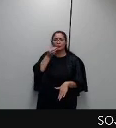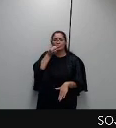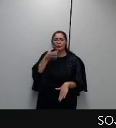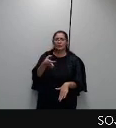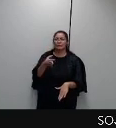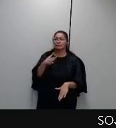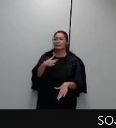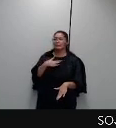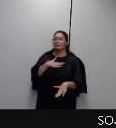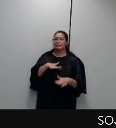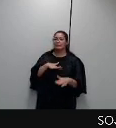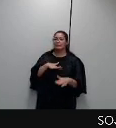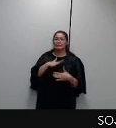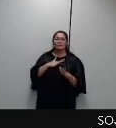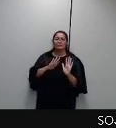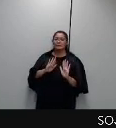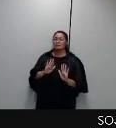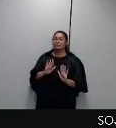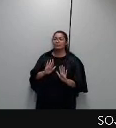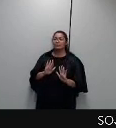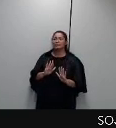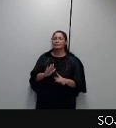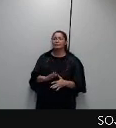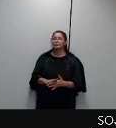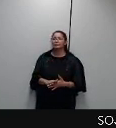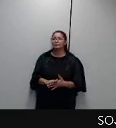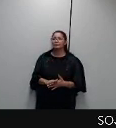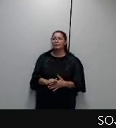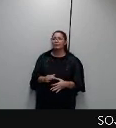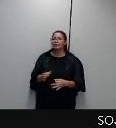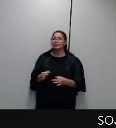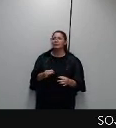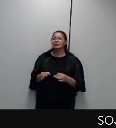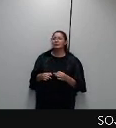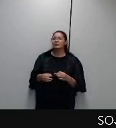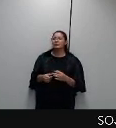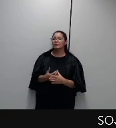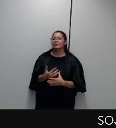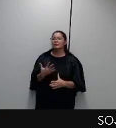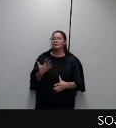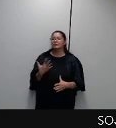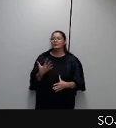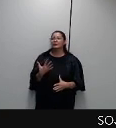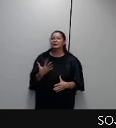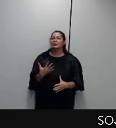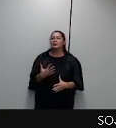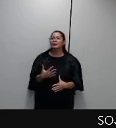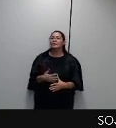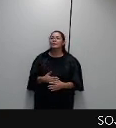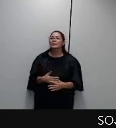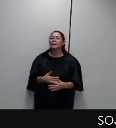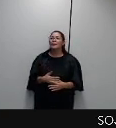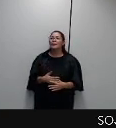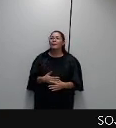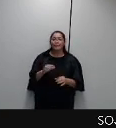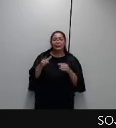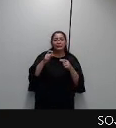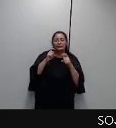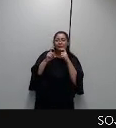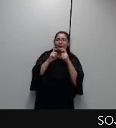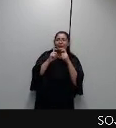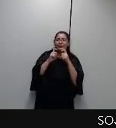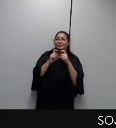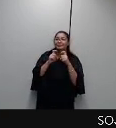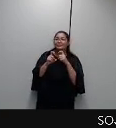que usasse precatórios são sujeitos a alterações unilaterais por iniciativa da administração colocasse aqui